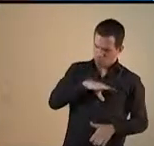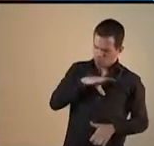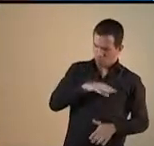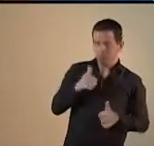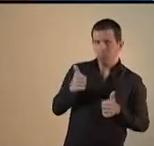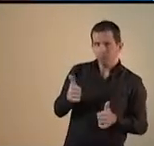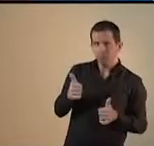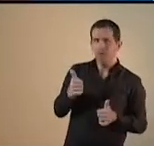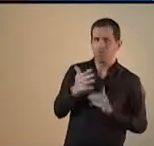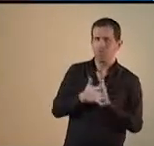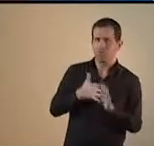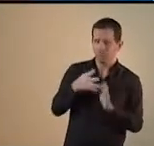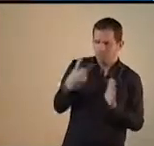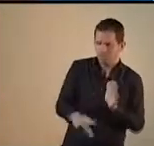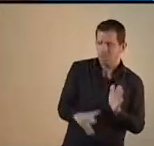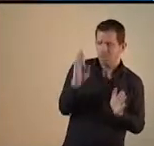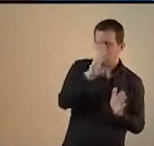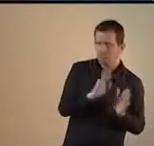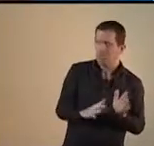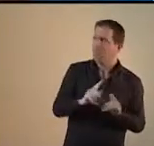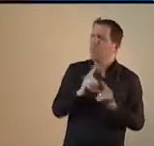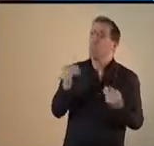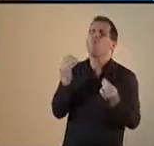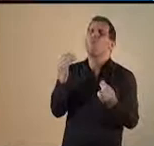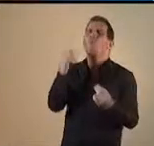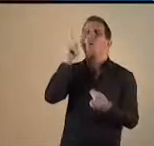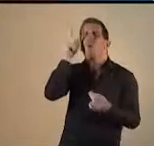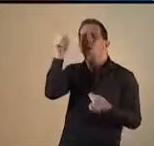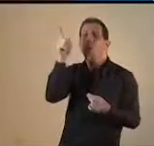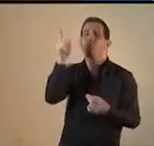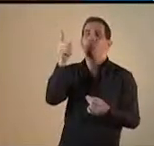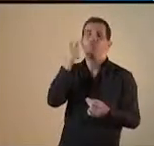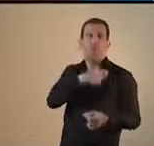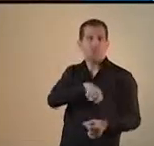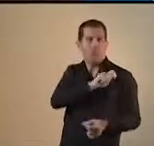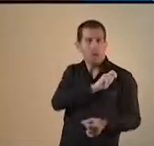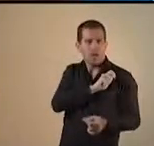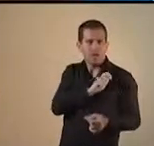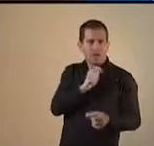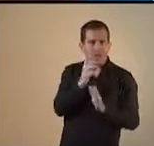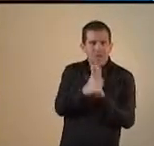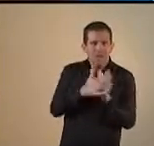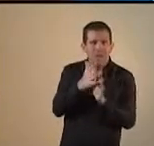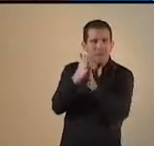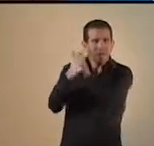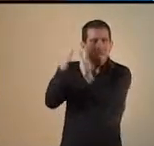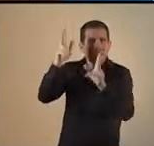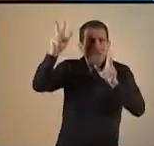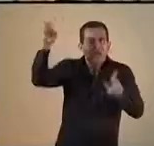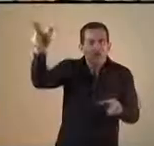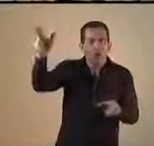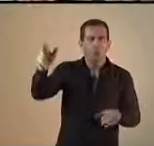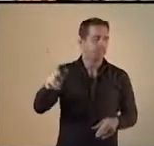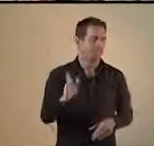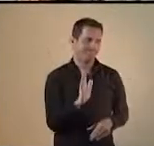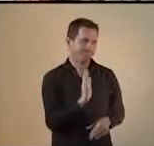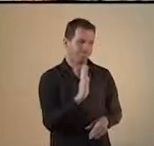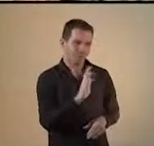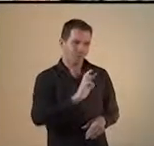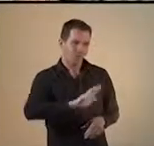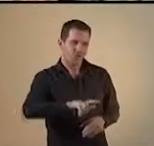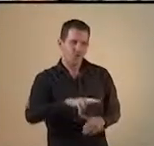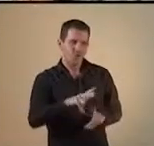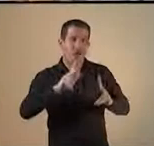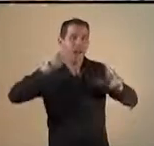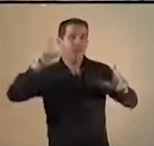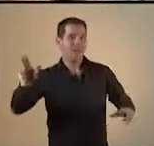e língua de sinais para espanhol, vamos supor. O gesto é a mesma coisa? Os sinais são os mesmos? Não, não são. Não são